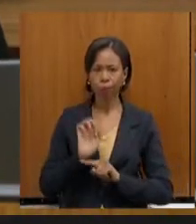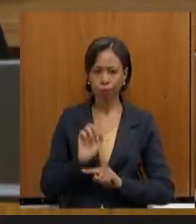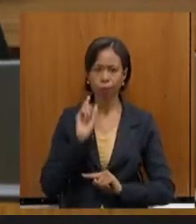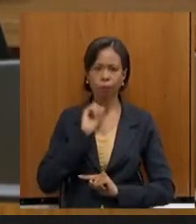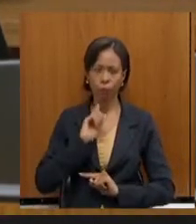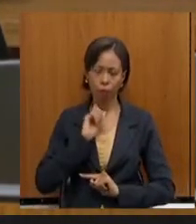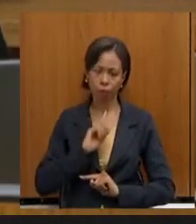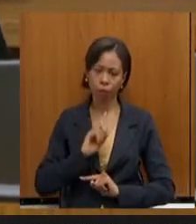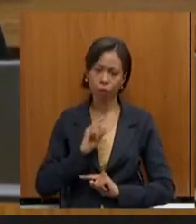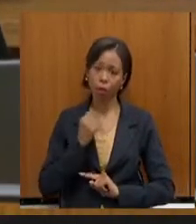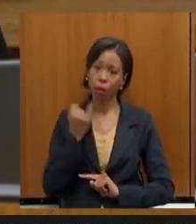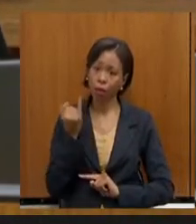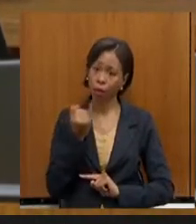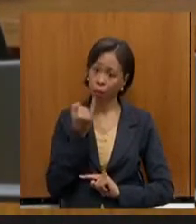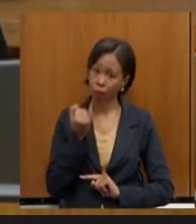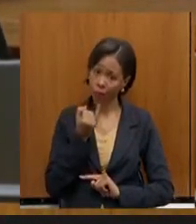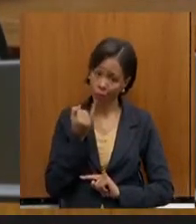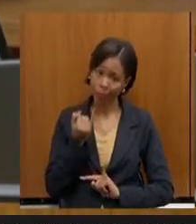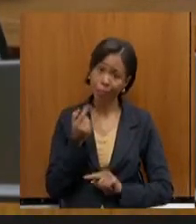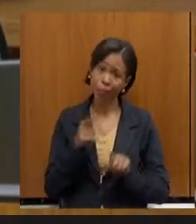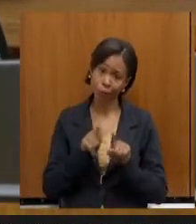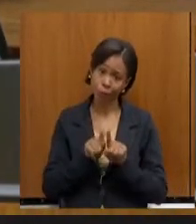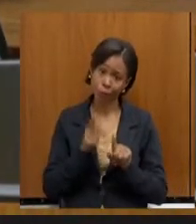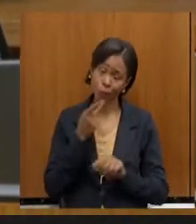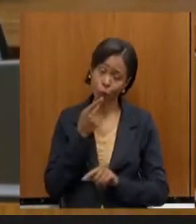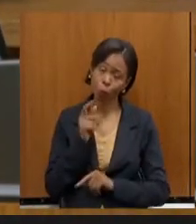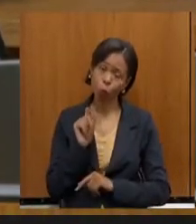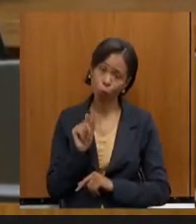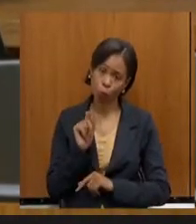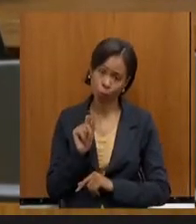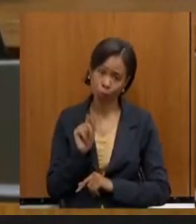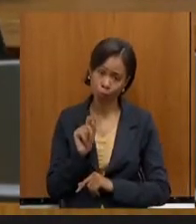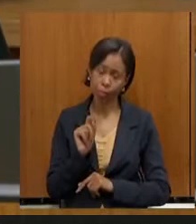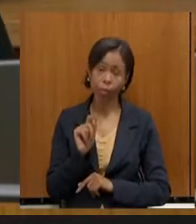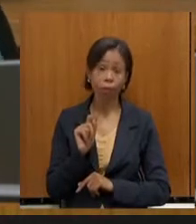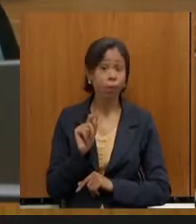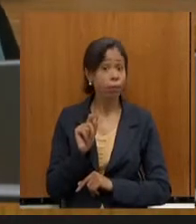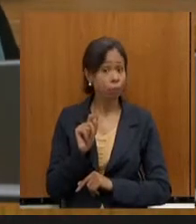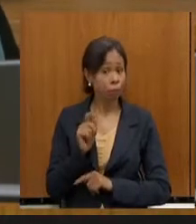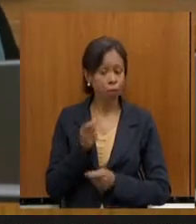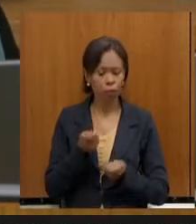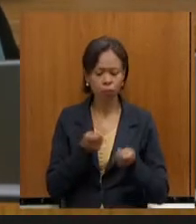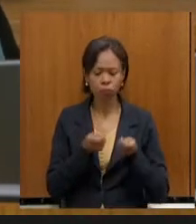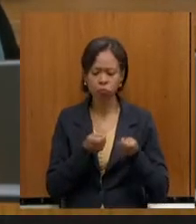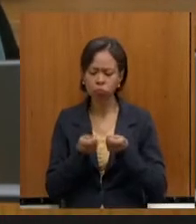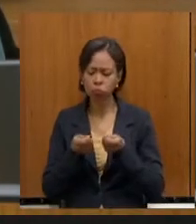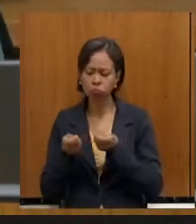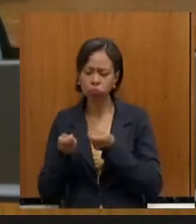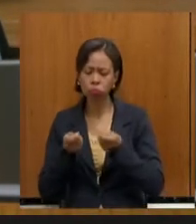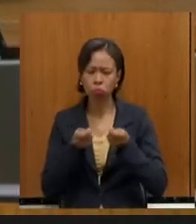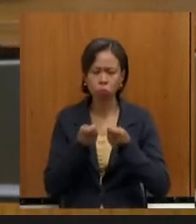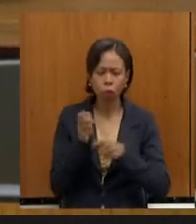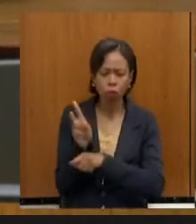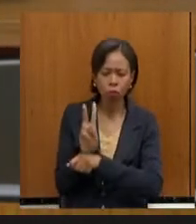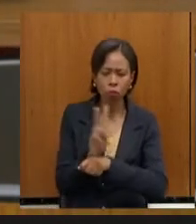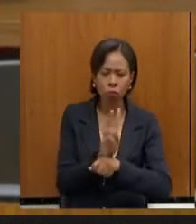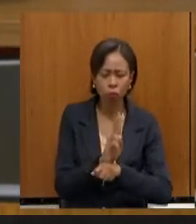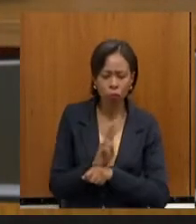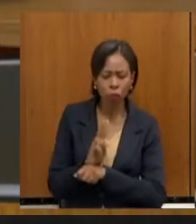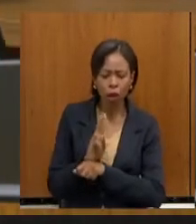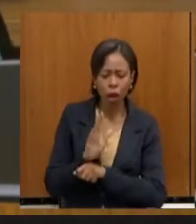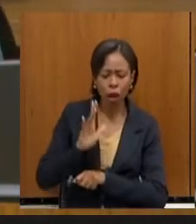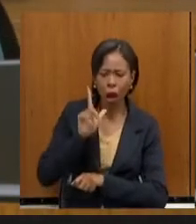recortar deputada Laura como você muito bem coloca que o nosso monitoramento de qualidade da água hoje